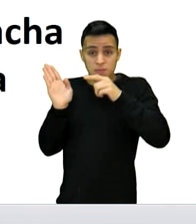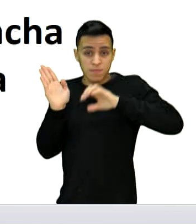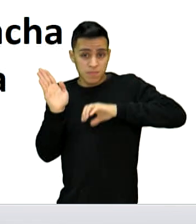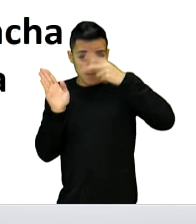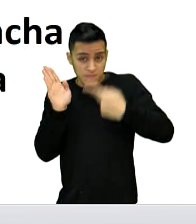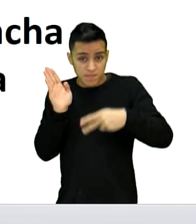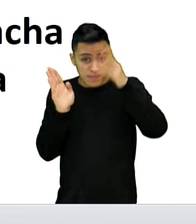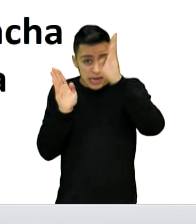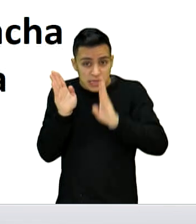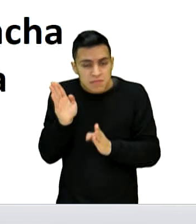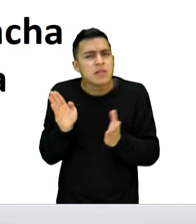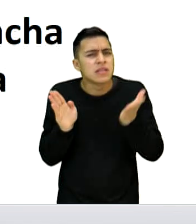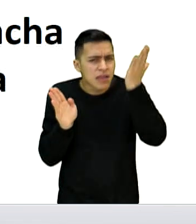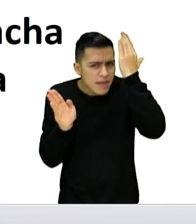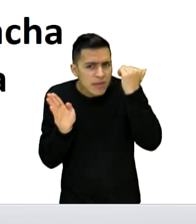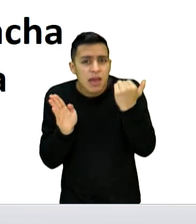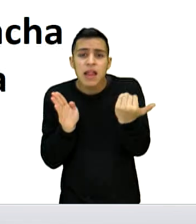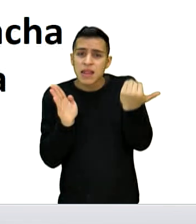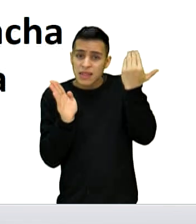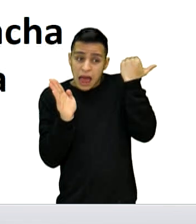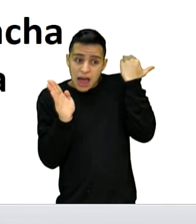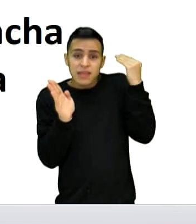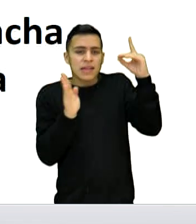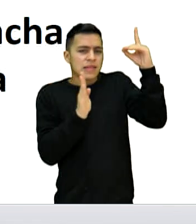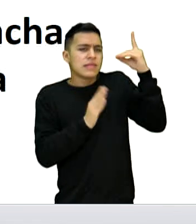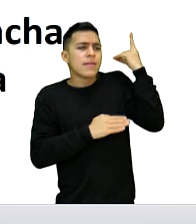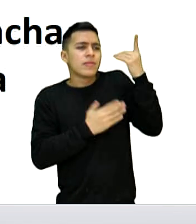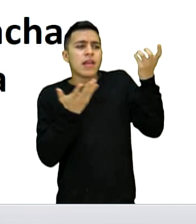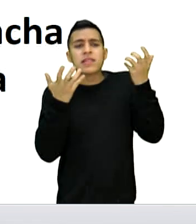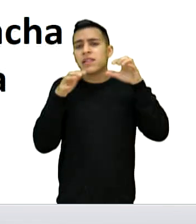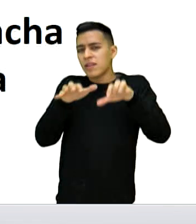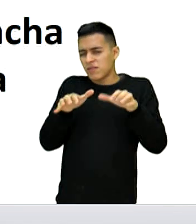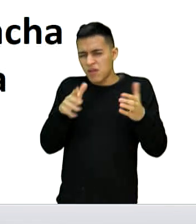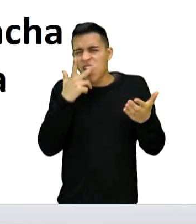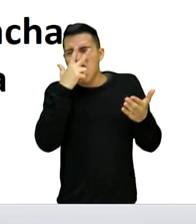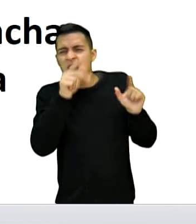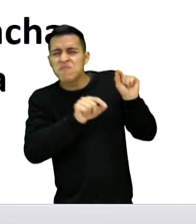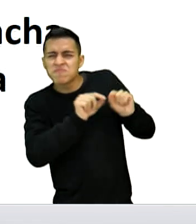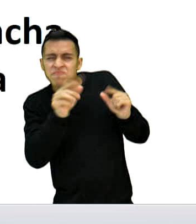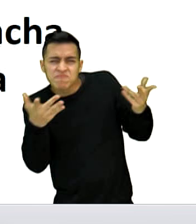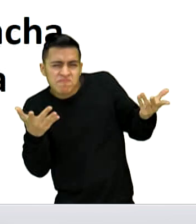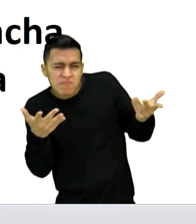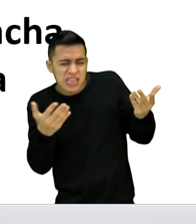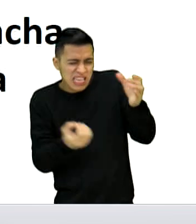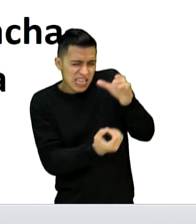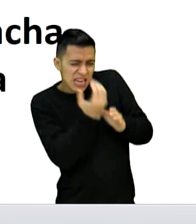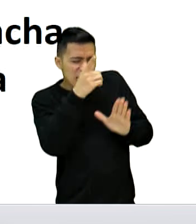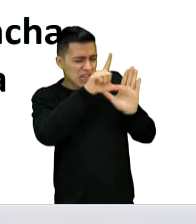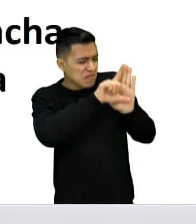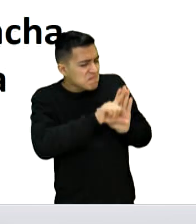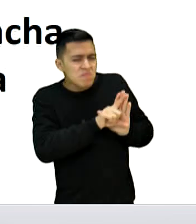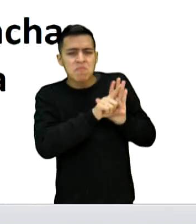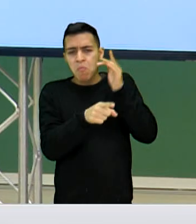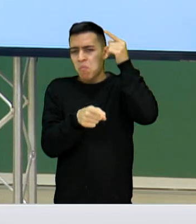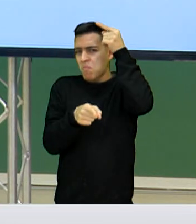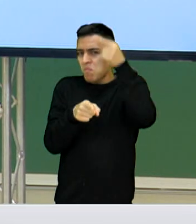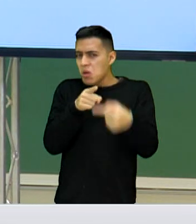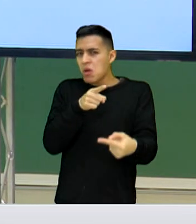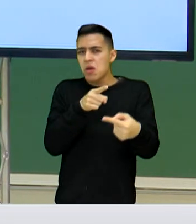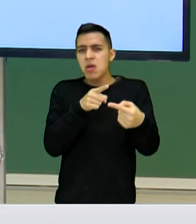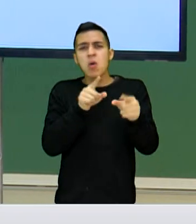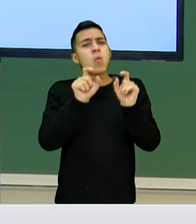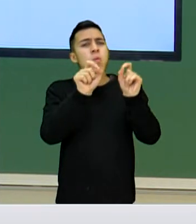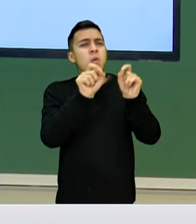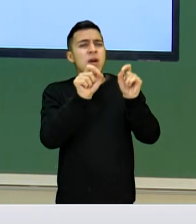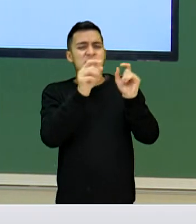Você sabia disso? Nós tivemos um deputado que queria isso. O que você acha disso? Criar uma lei para impedir que